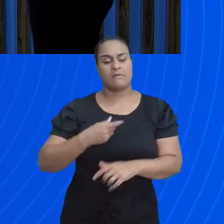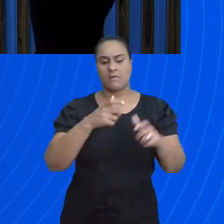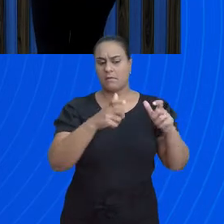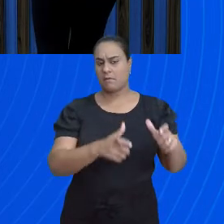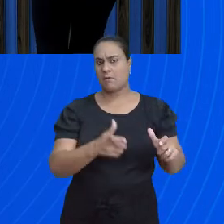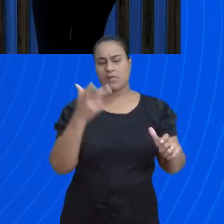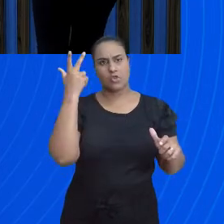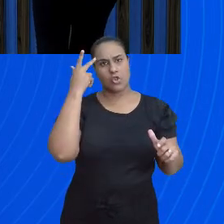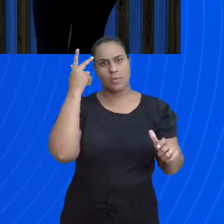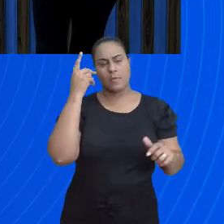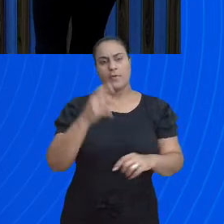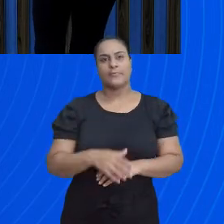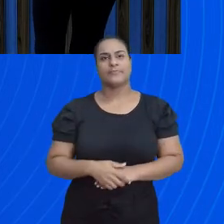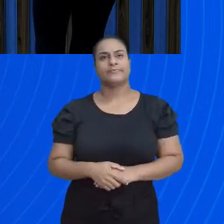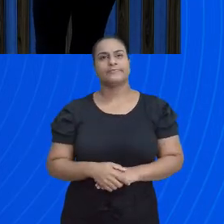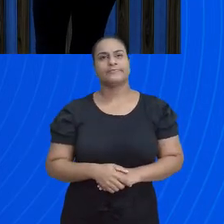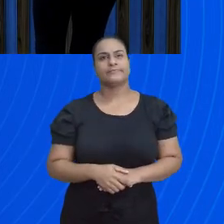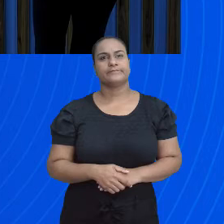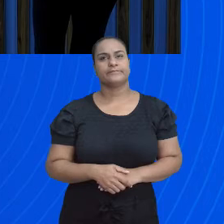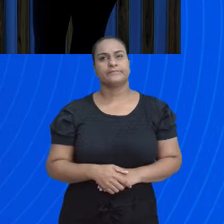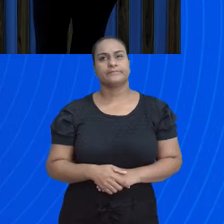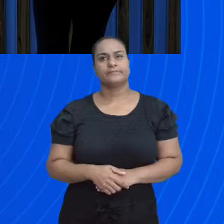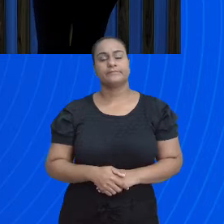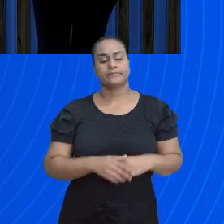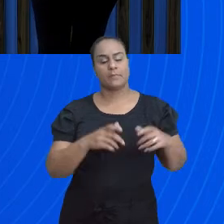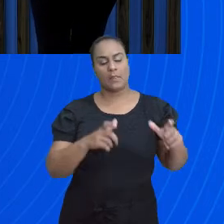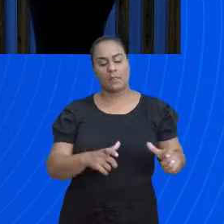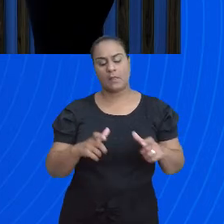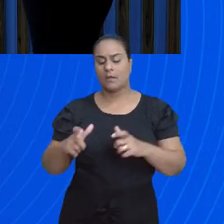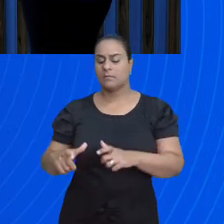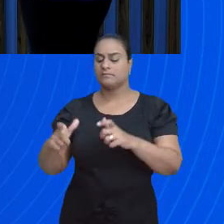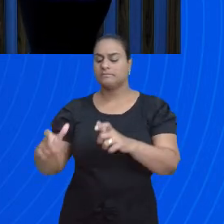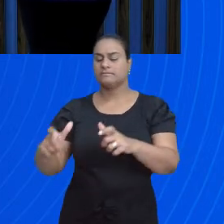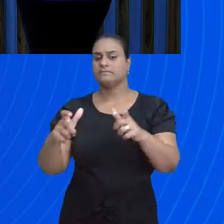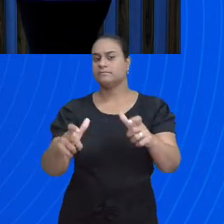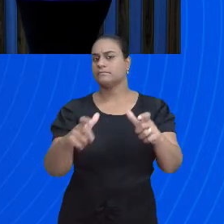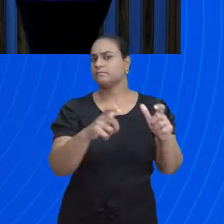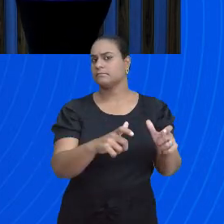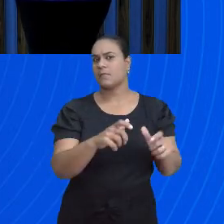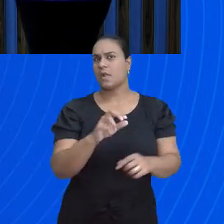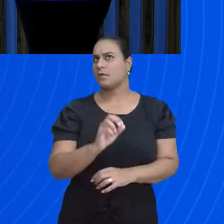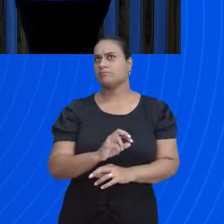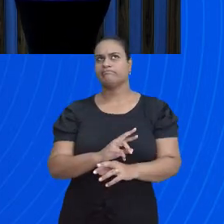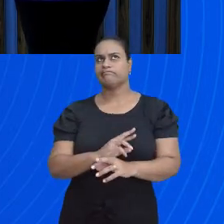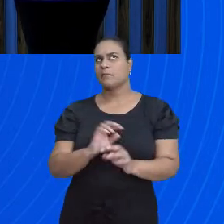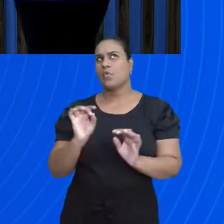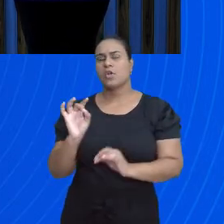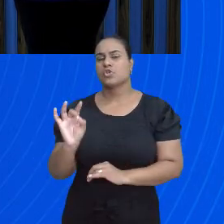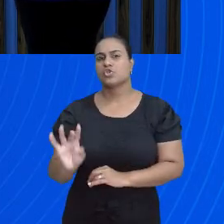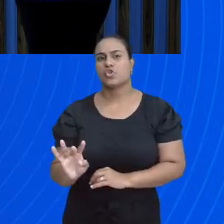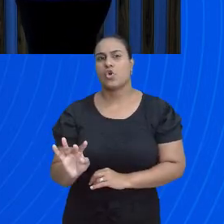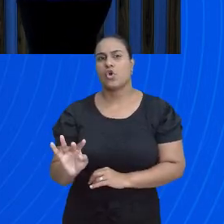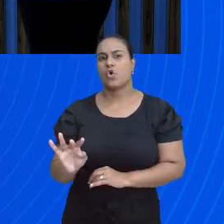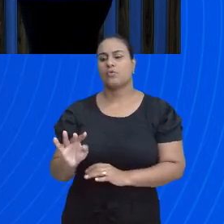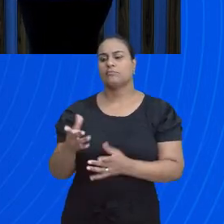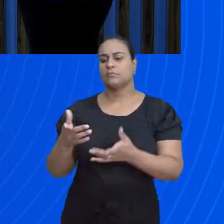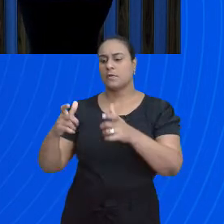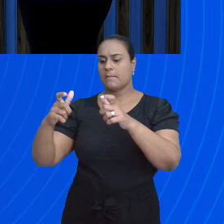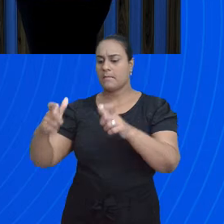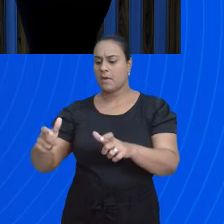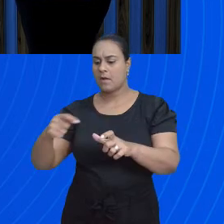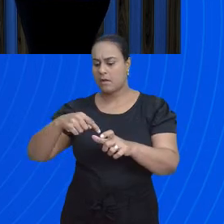território, ok? E demarcação de terra também quer dizer, né? Porque não é só a questão física de